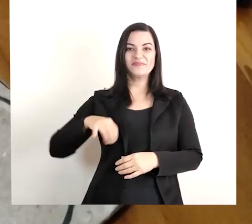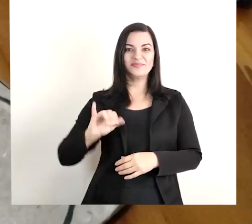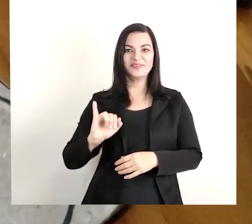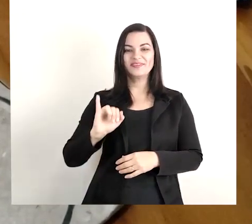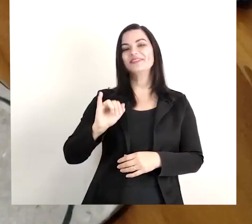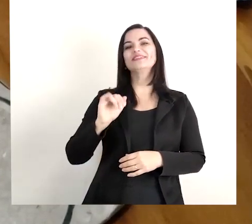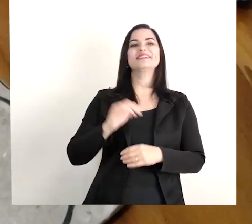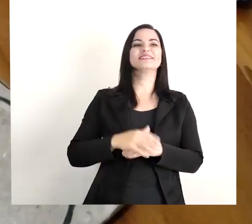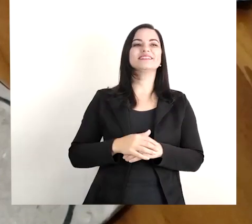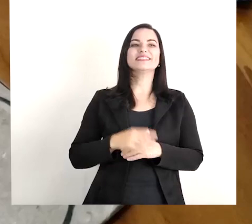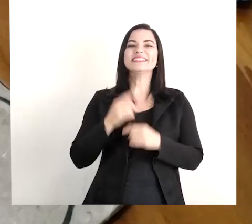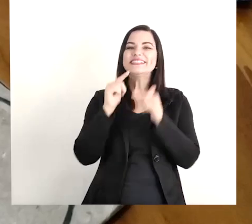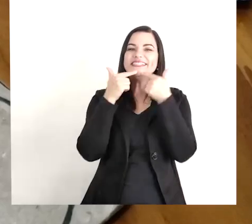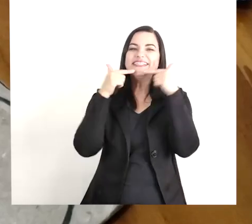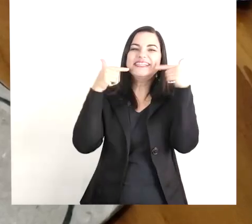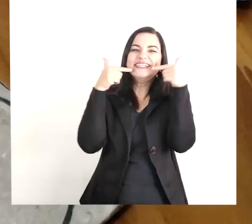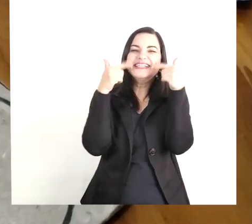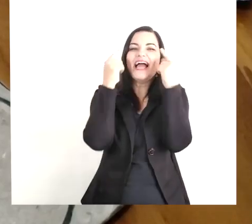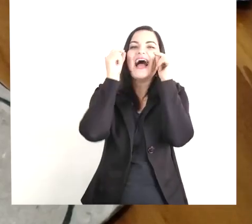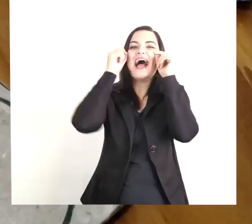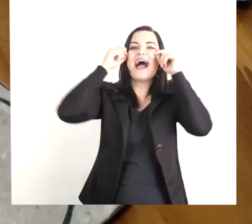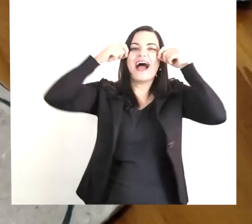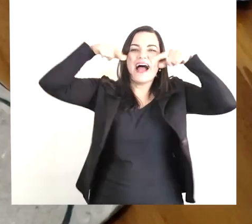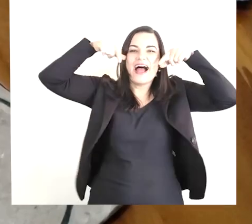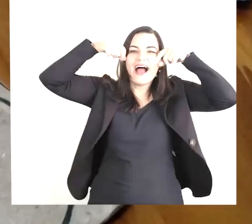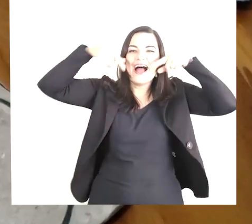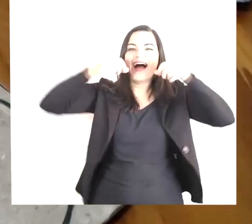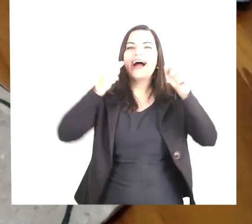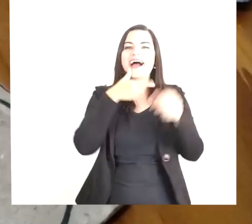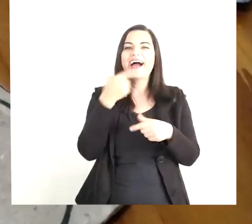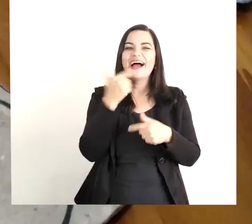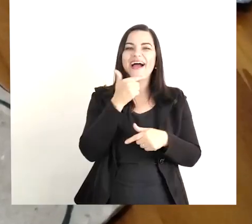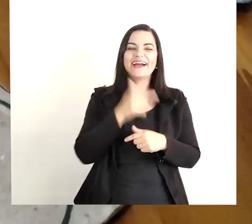Essa casa só tem alegria, hein?